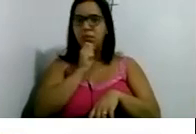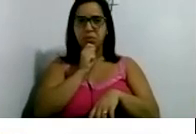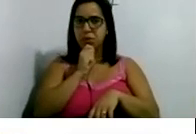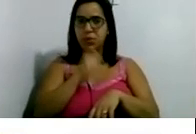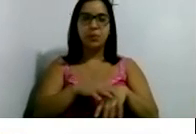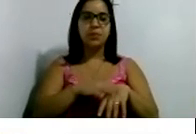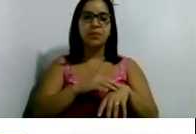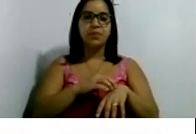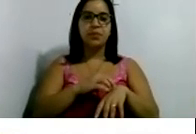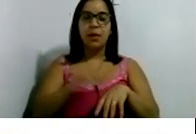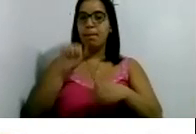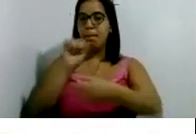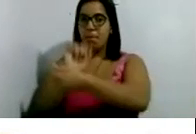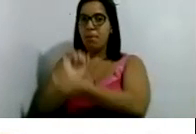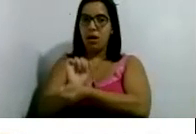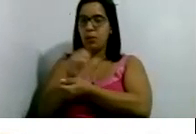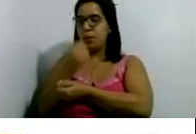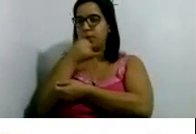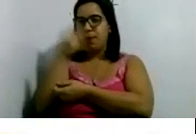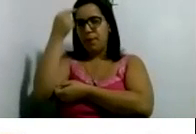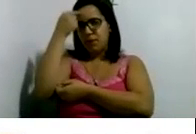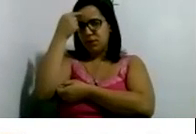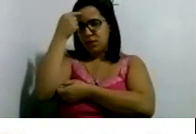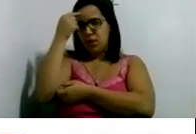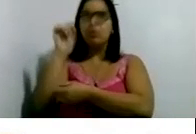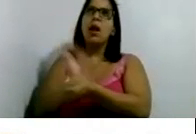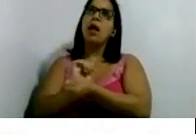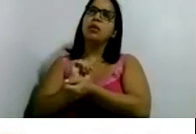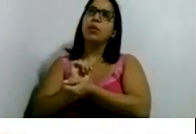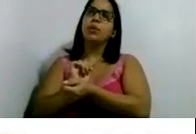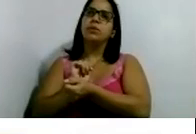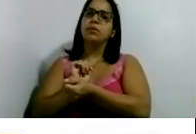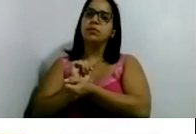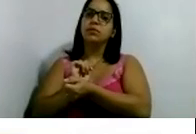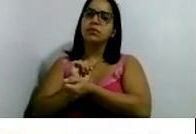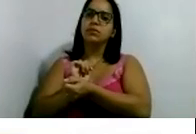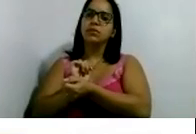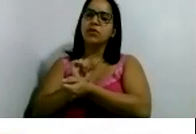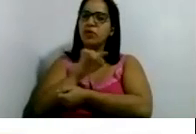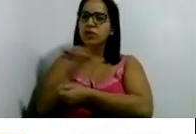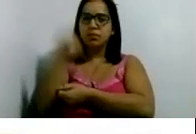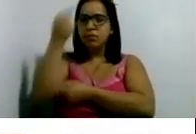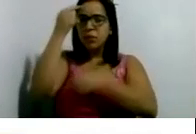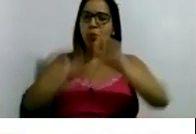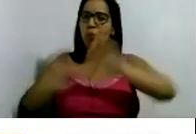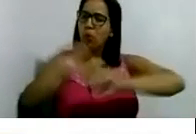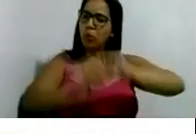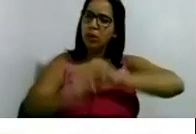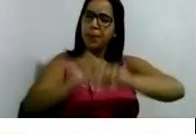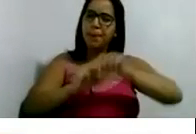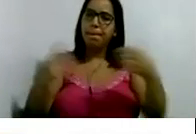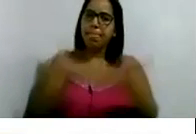está imóvel. Se a gente for pensar que ele está imóvel, o que vocês acham que